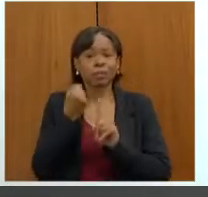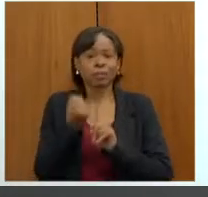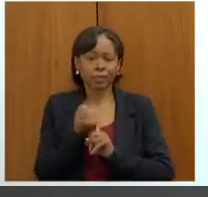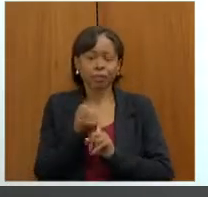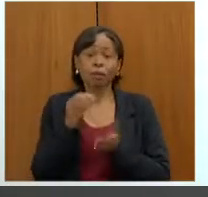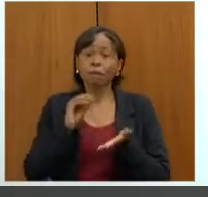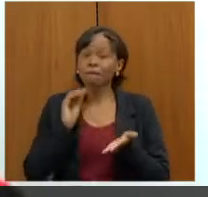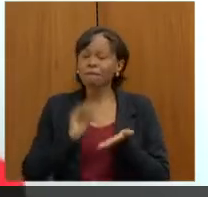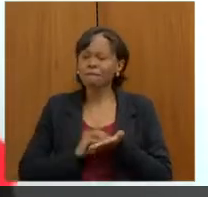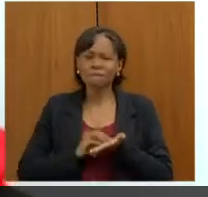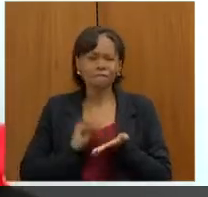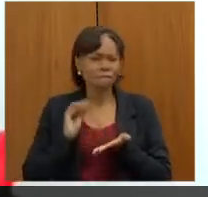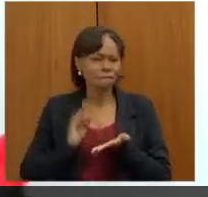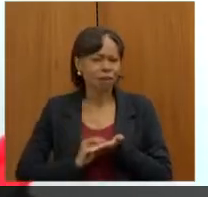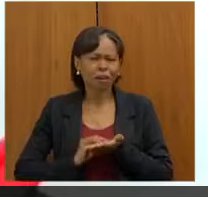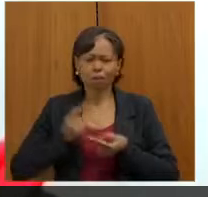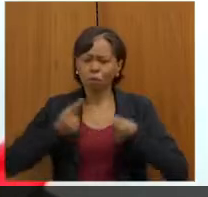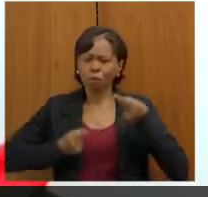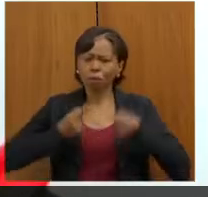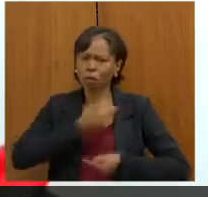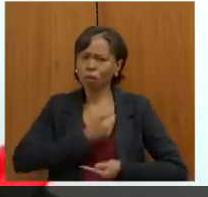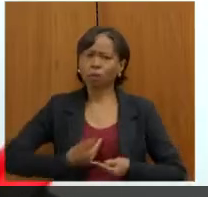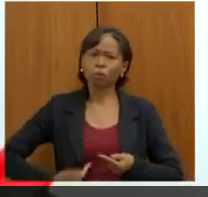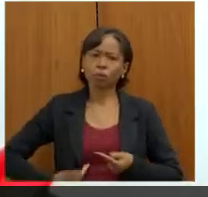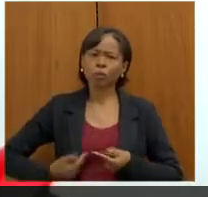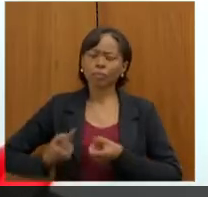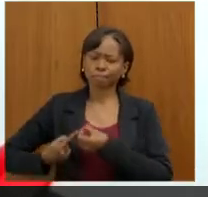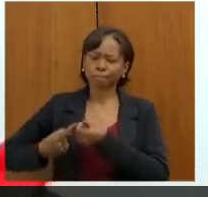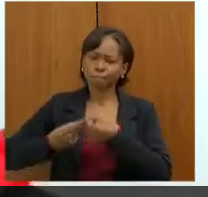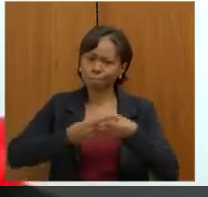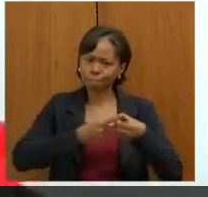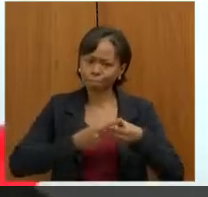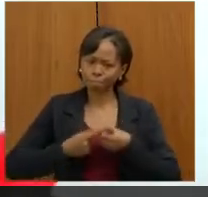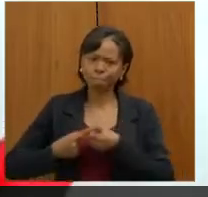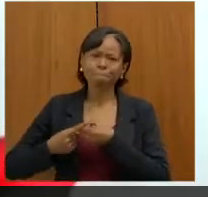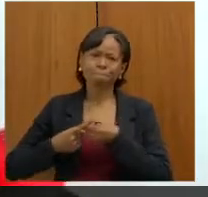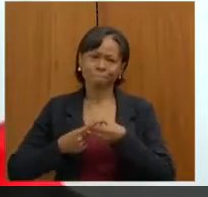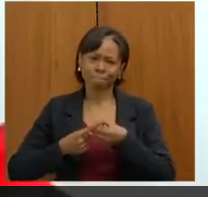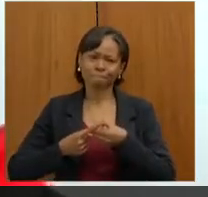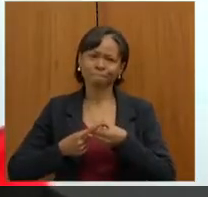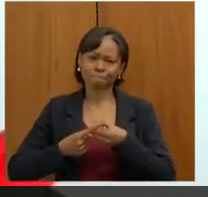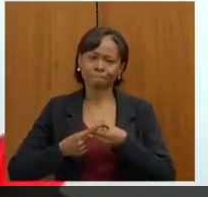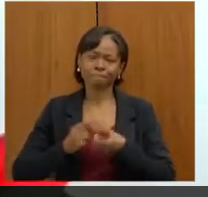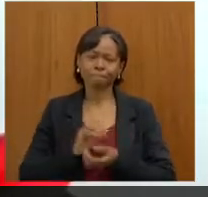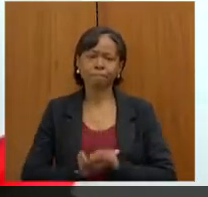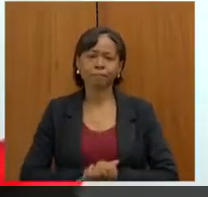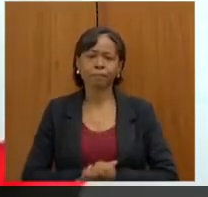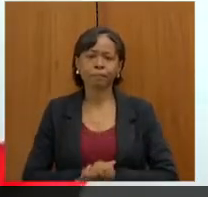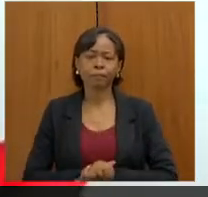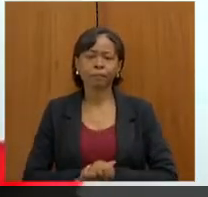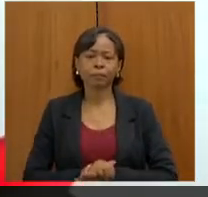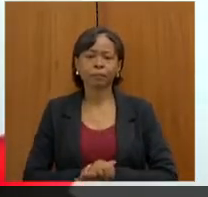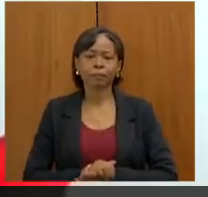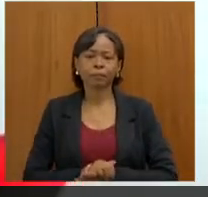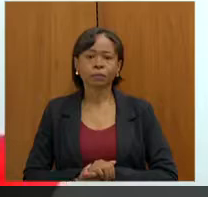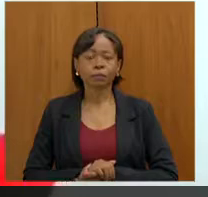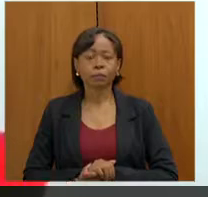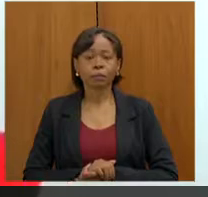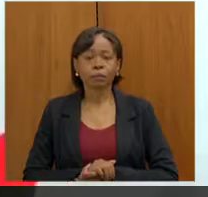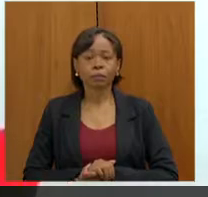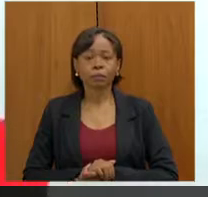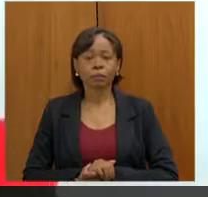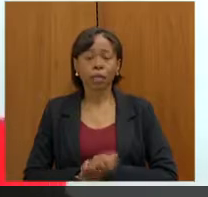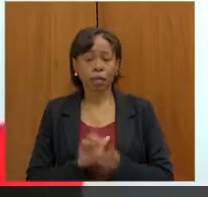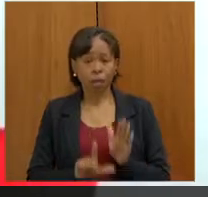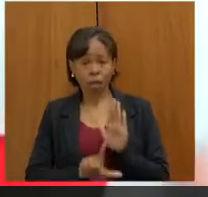falta de política pública - município de forma bastante e objetiva nação carente que